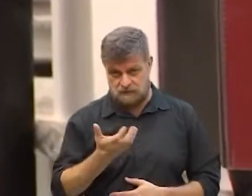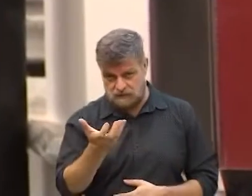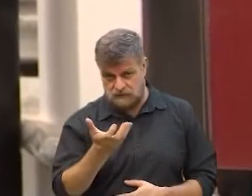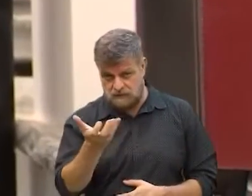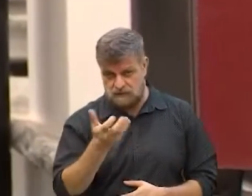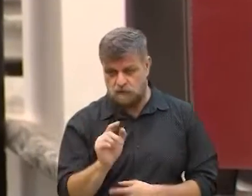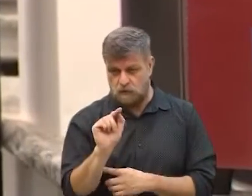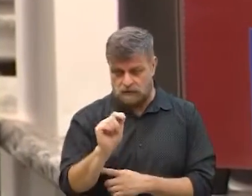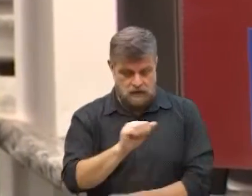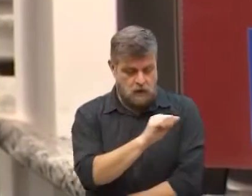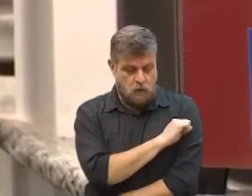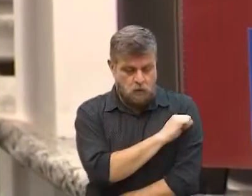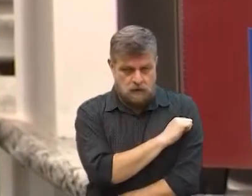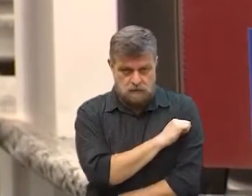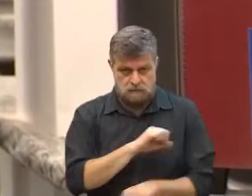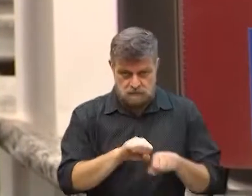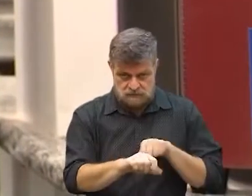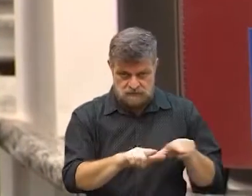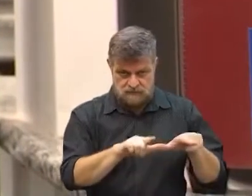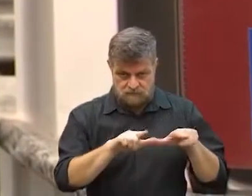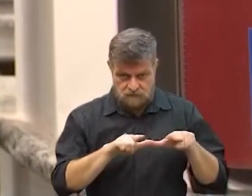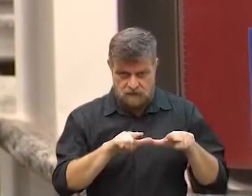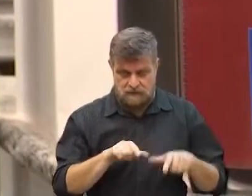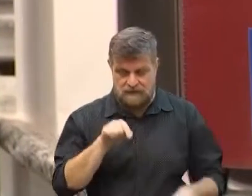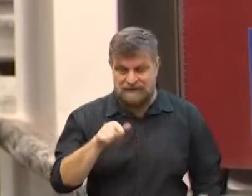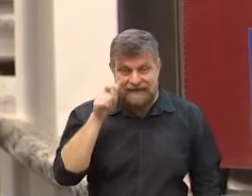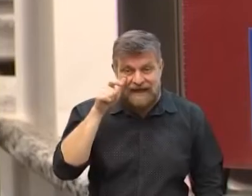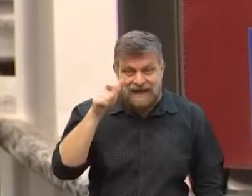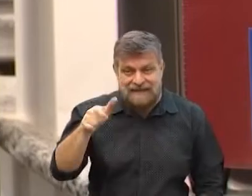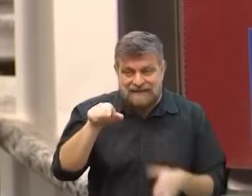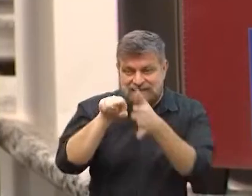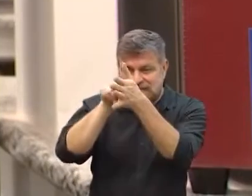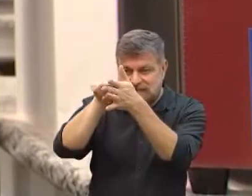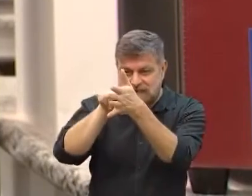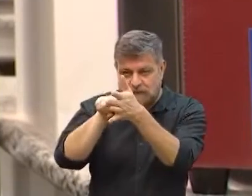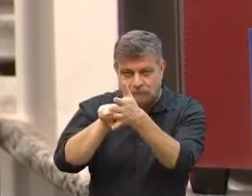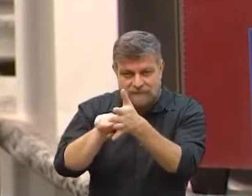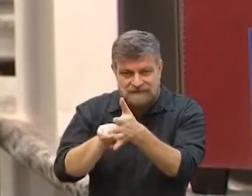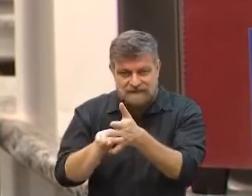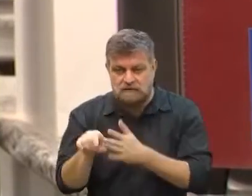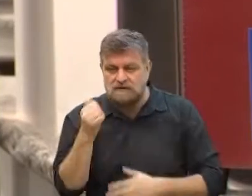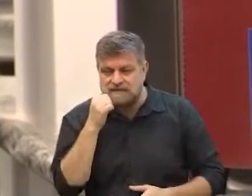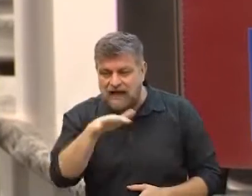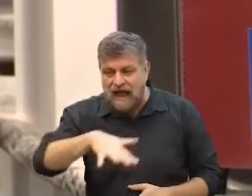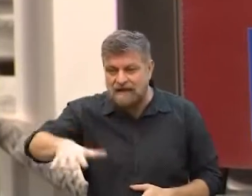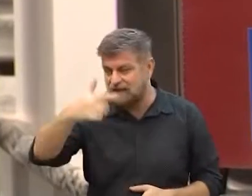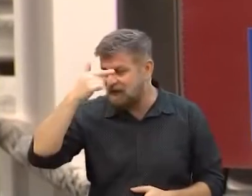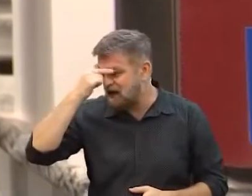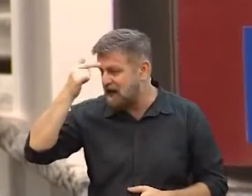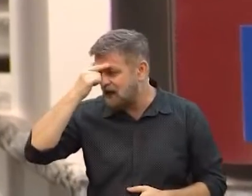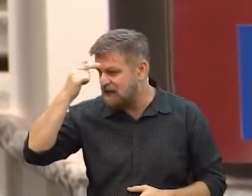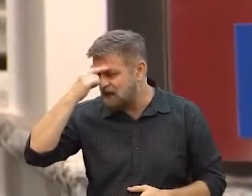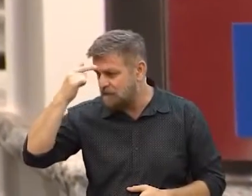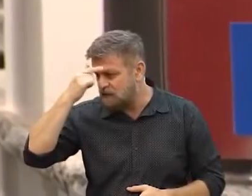que o aluno daqui, caso ele seja interesse em ser um pesquisador, cientista da área acadêmica,